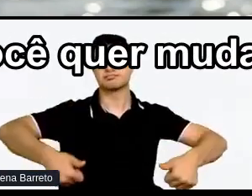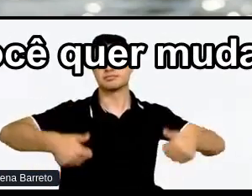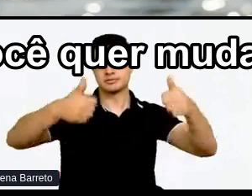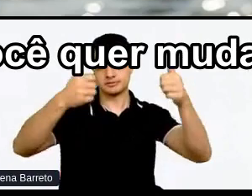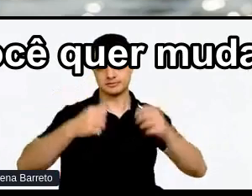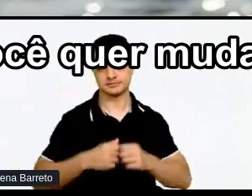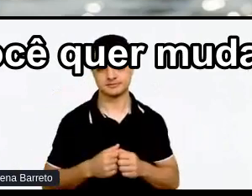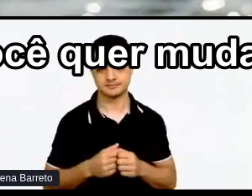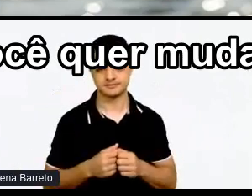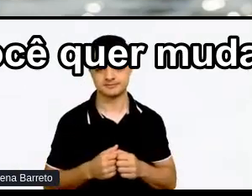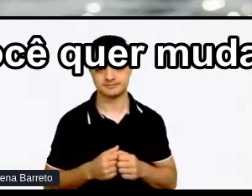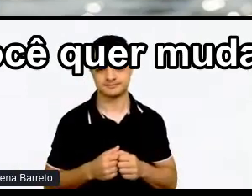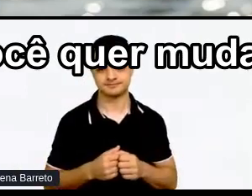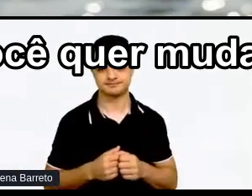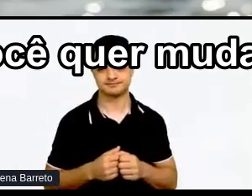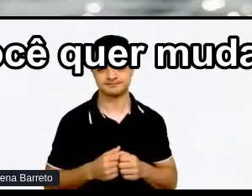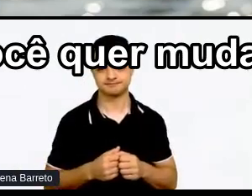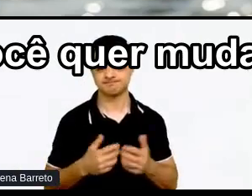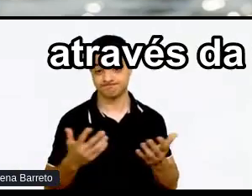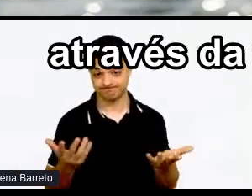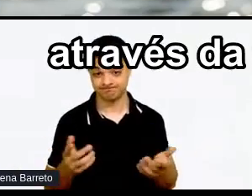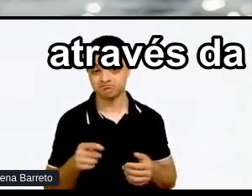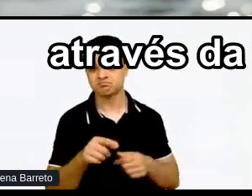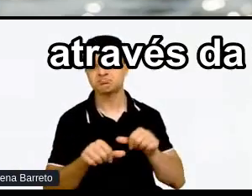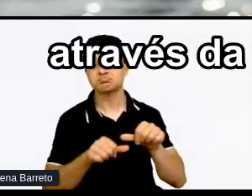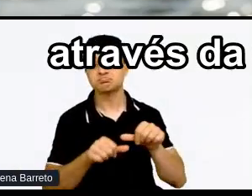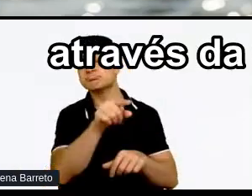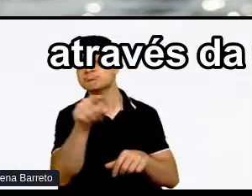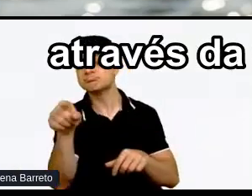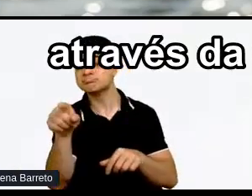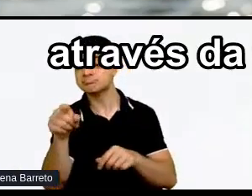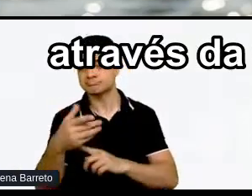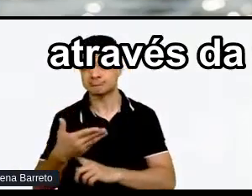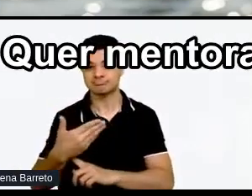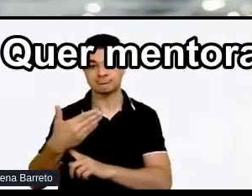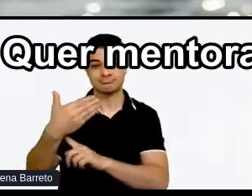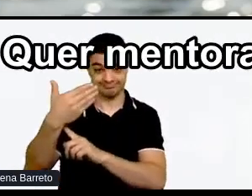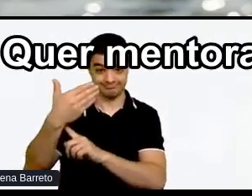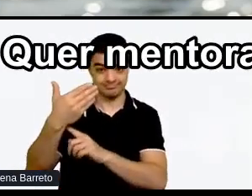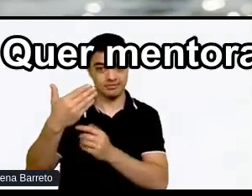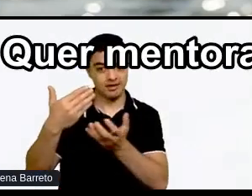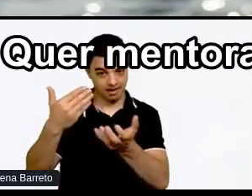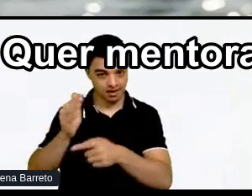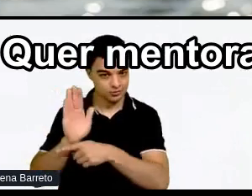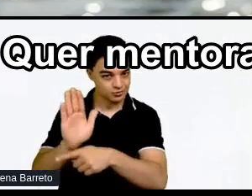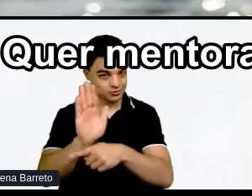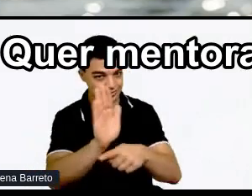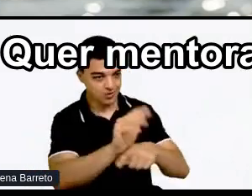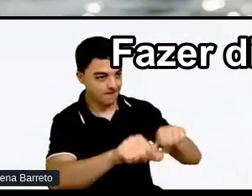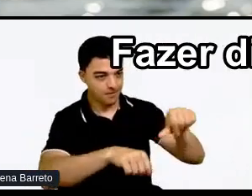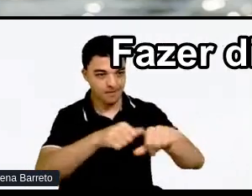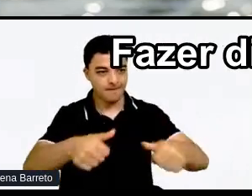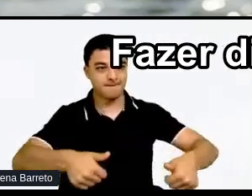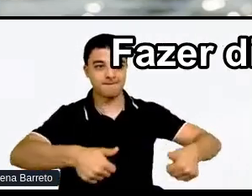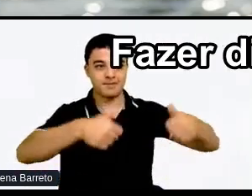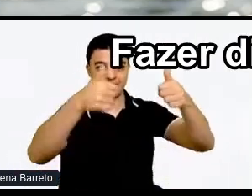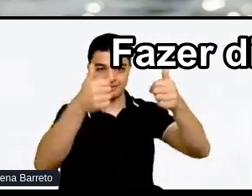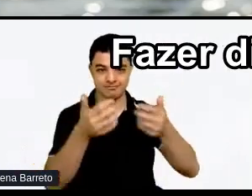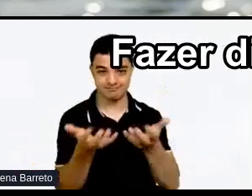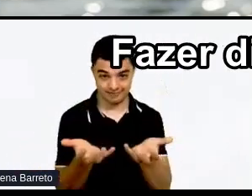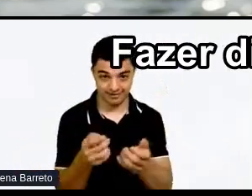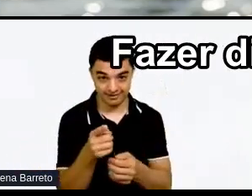vocês. Você quer mudar essas histórias através da tecnologia? Quer mentorar as pessoas?